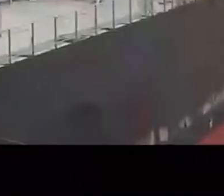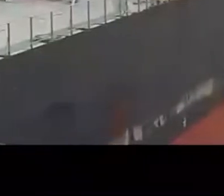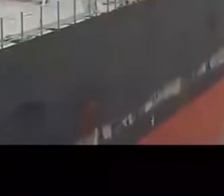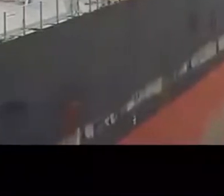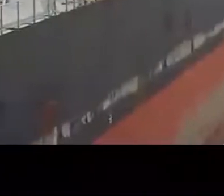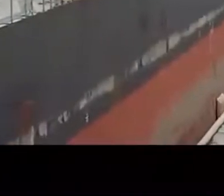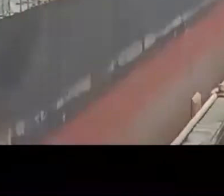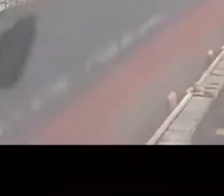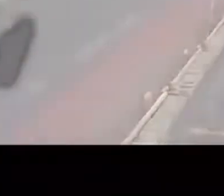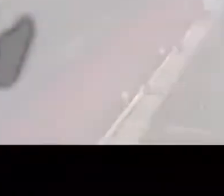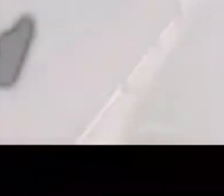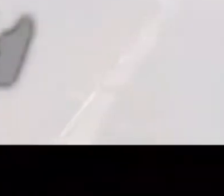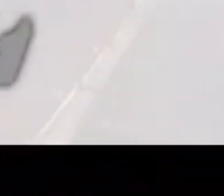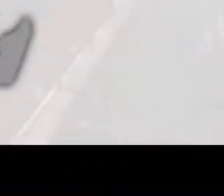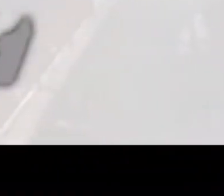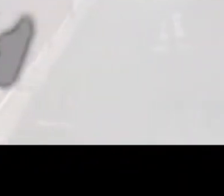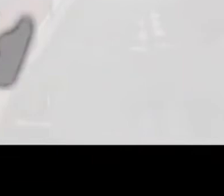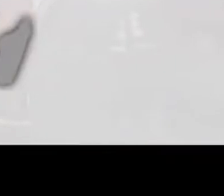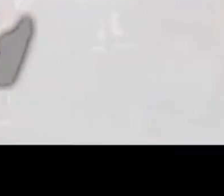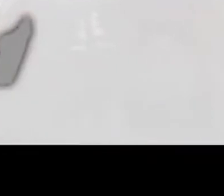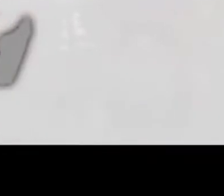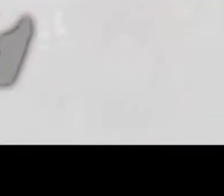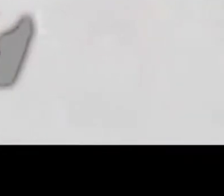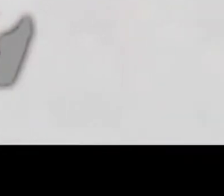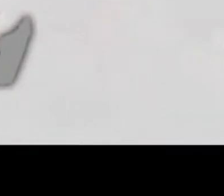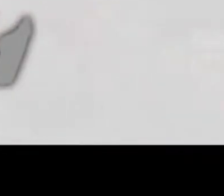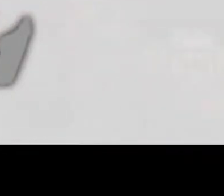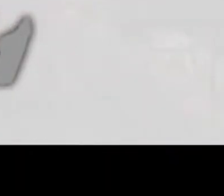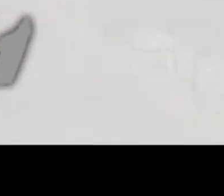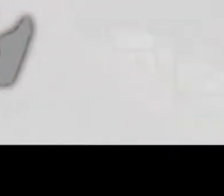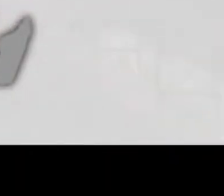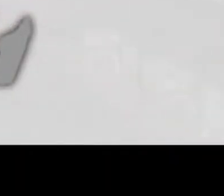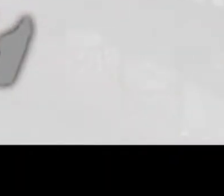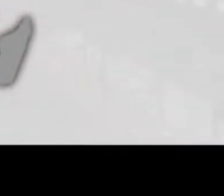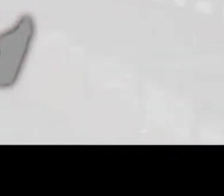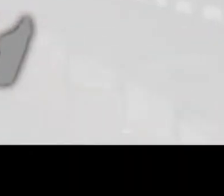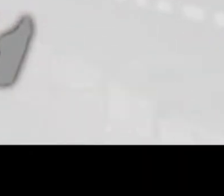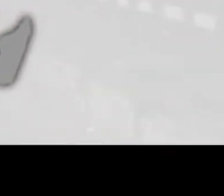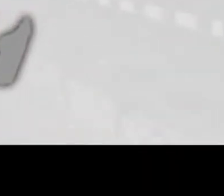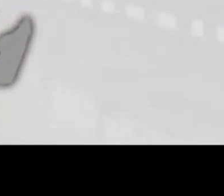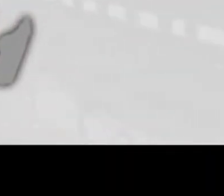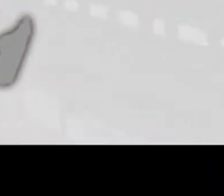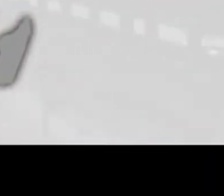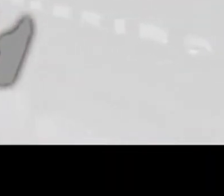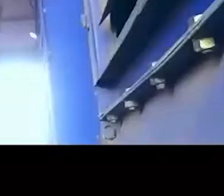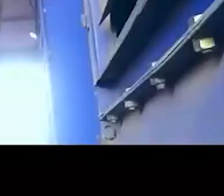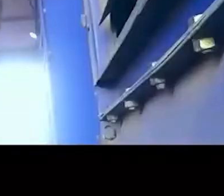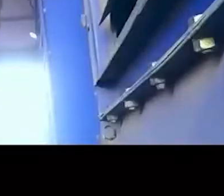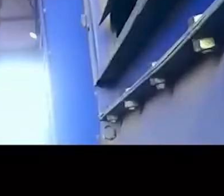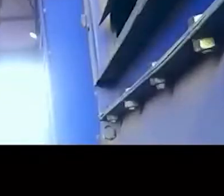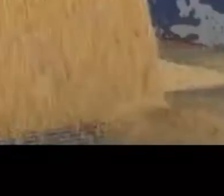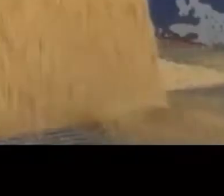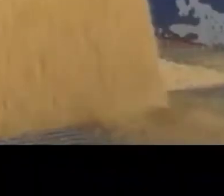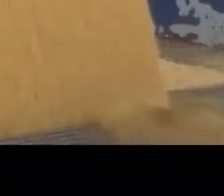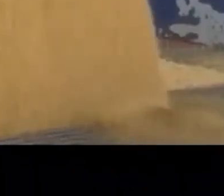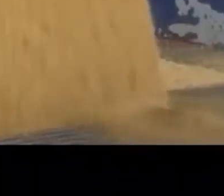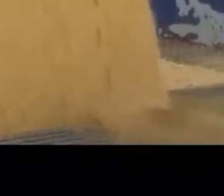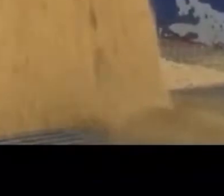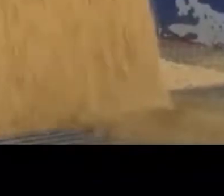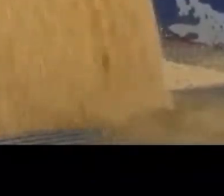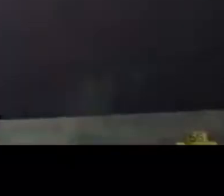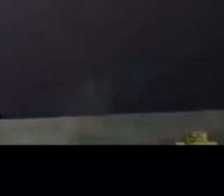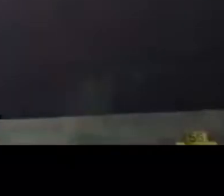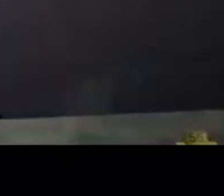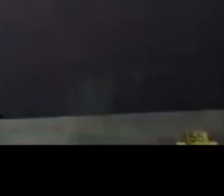Localização estratégica do Porto do Itaqui, próximo do Canal do Panamá, Estados Unidos, Europa e Ásia. Recorde de